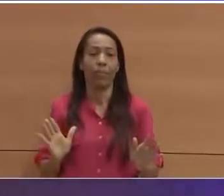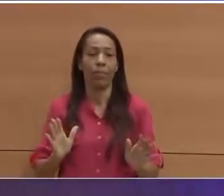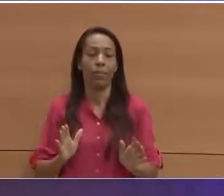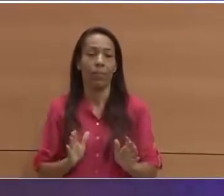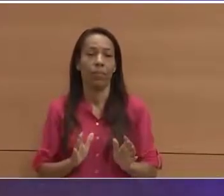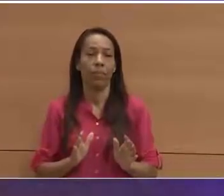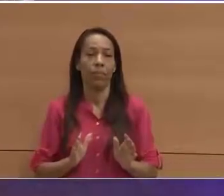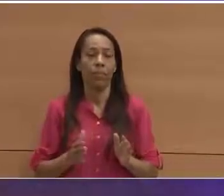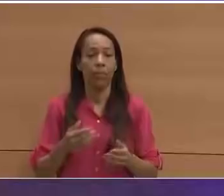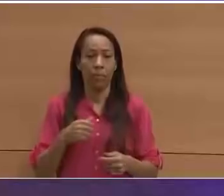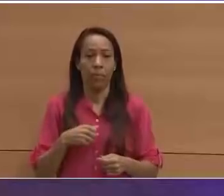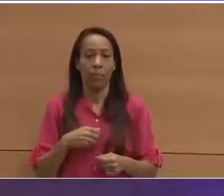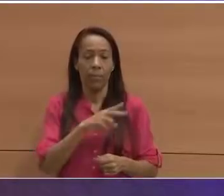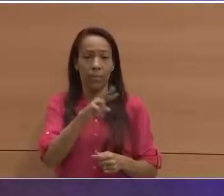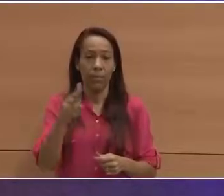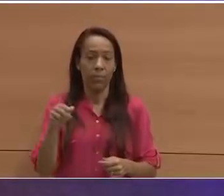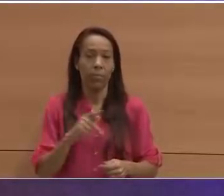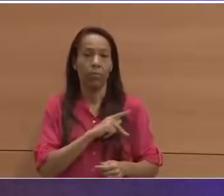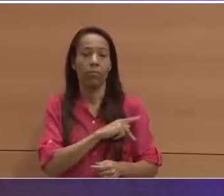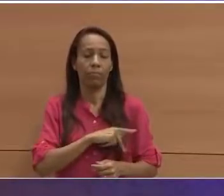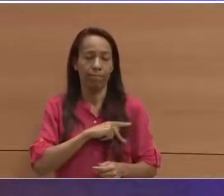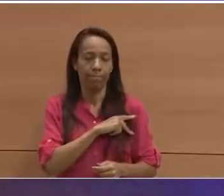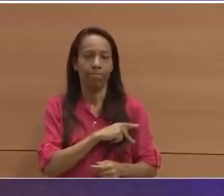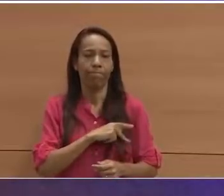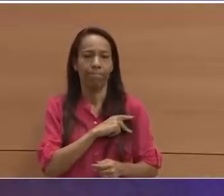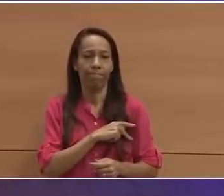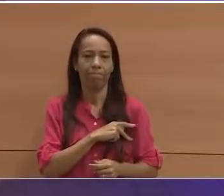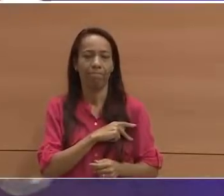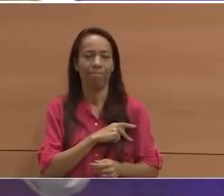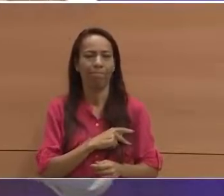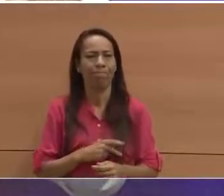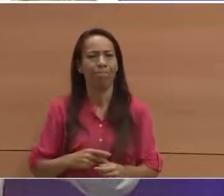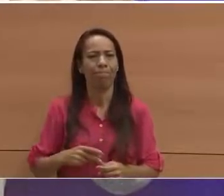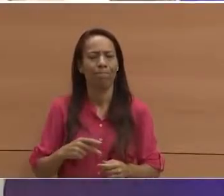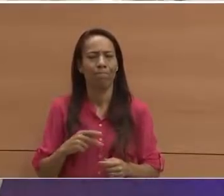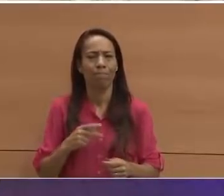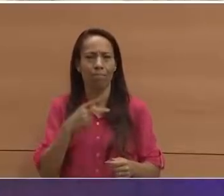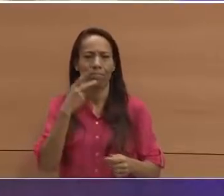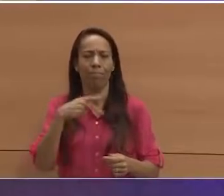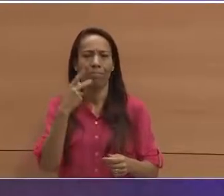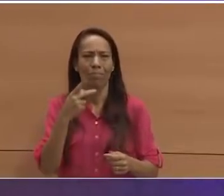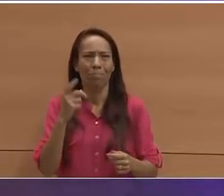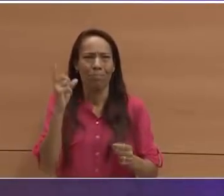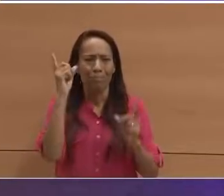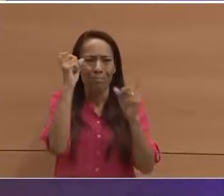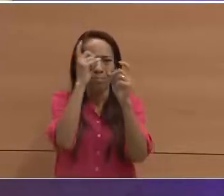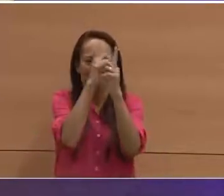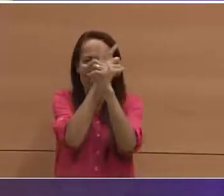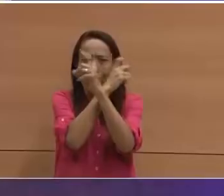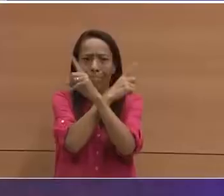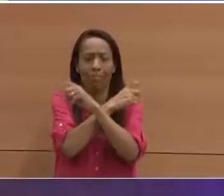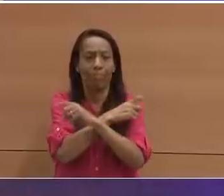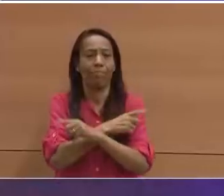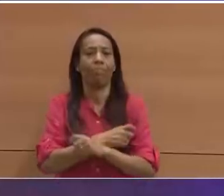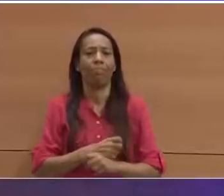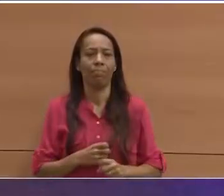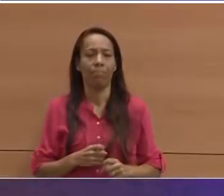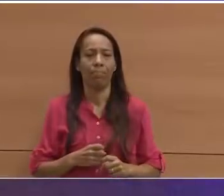aquelas grandes revelações, era muito difícil os que são